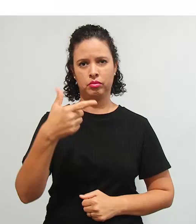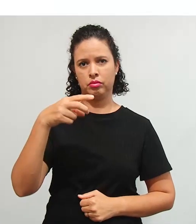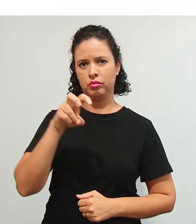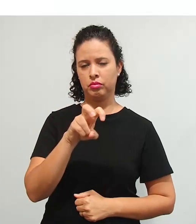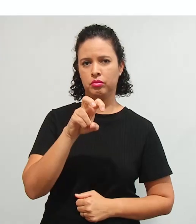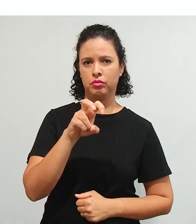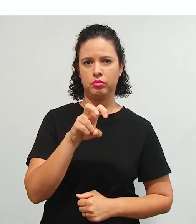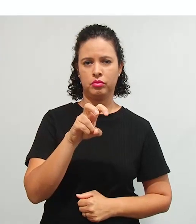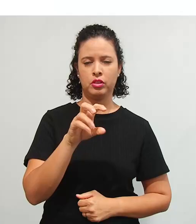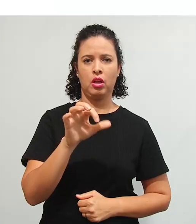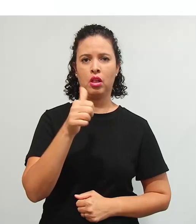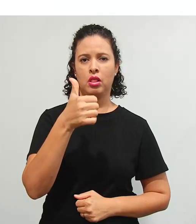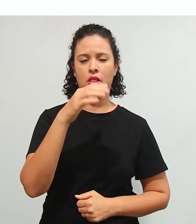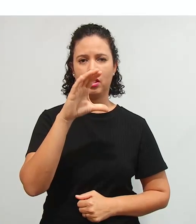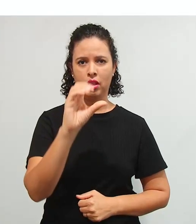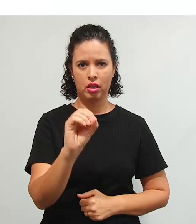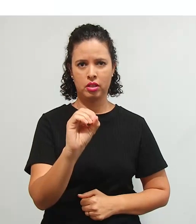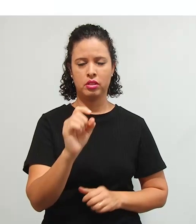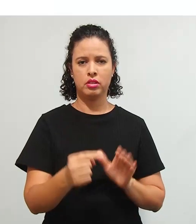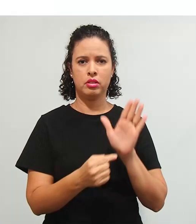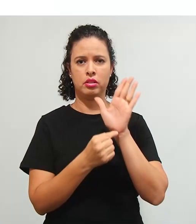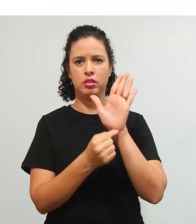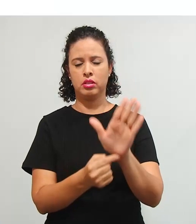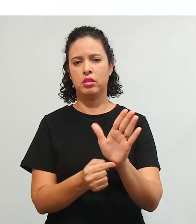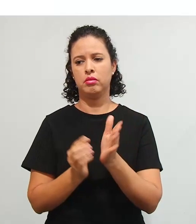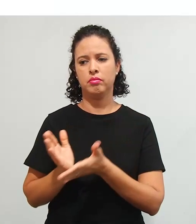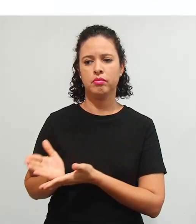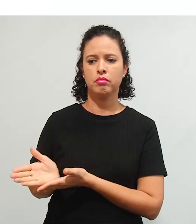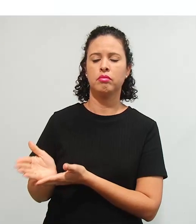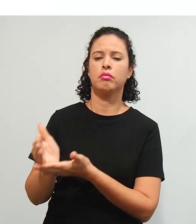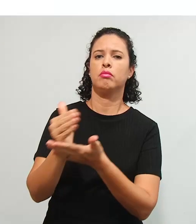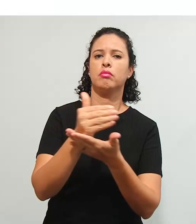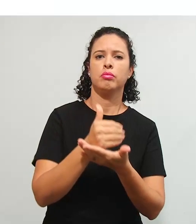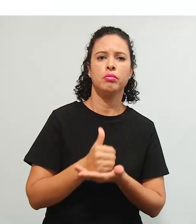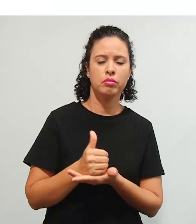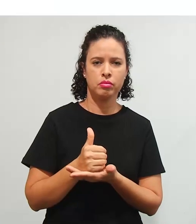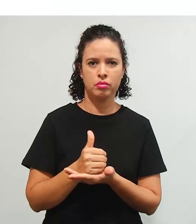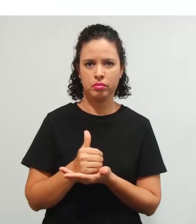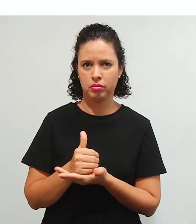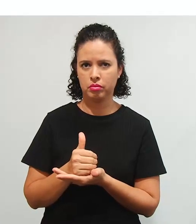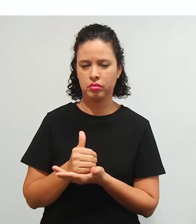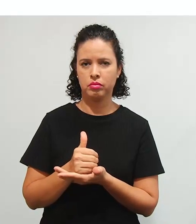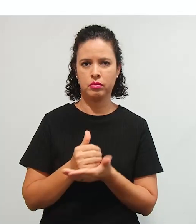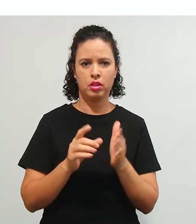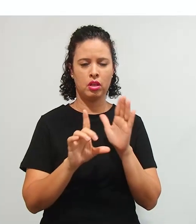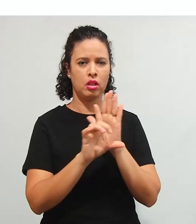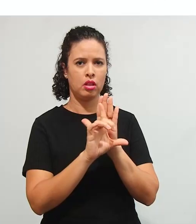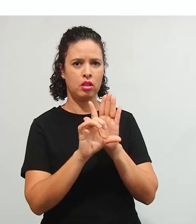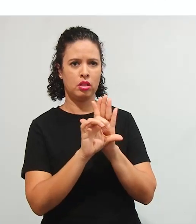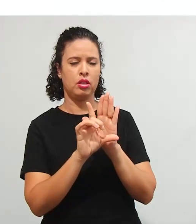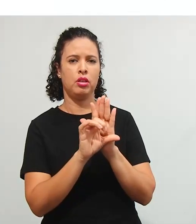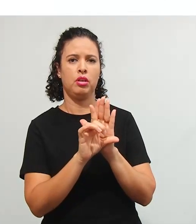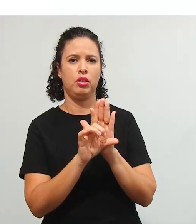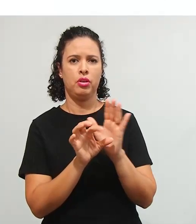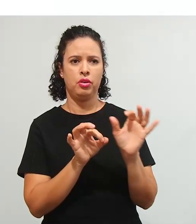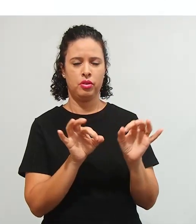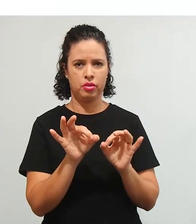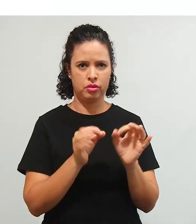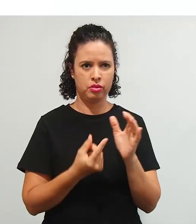2510 é o quê? Refere-se à arrecadação, à previsão, né? Inicialmente na lei orçamentária